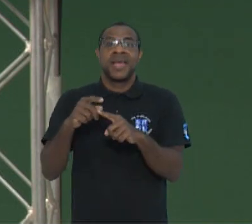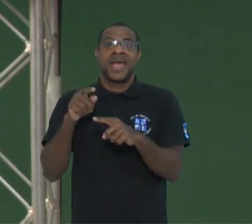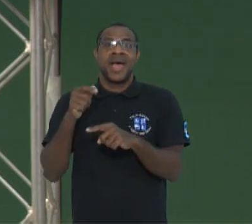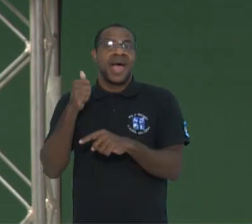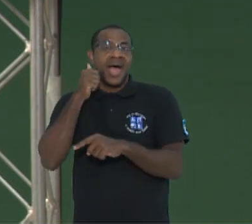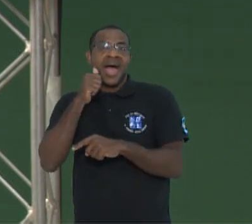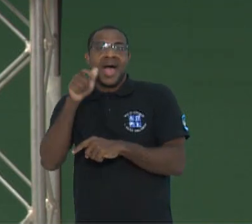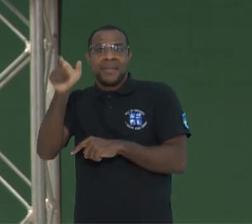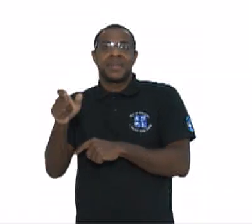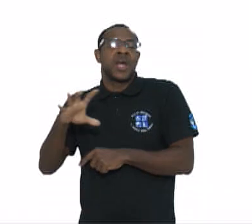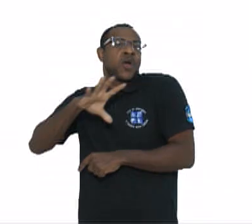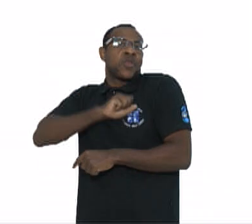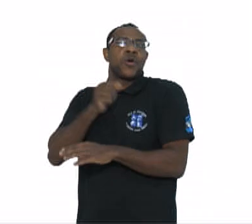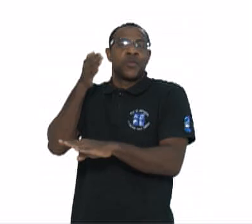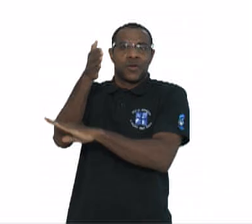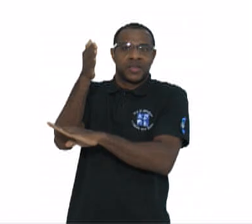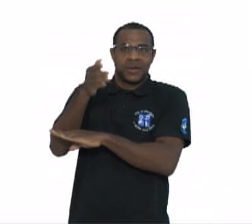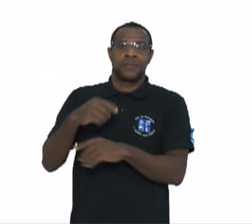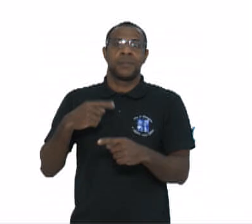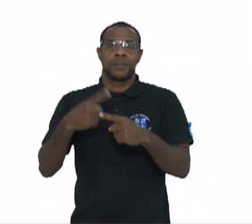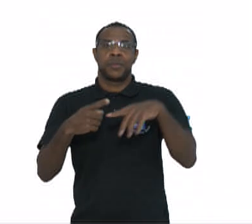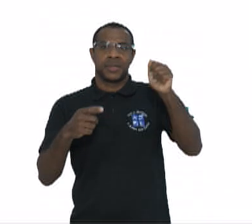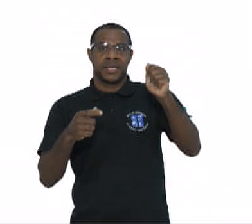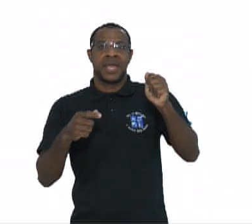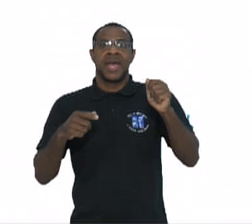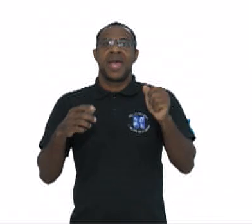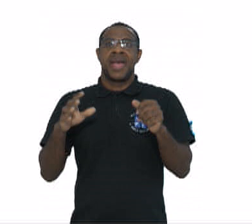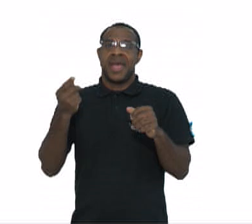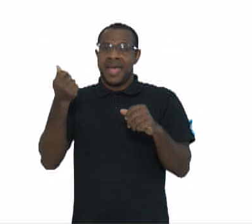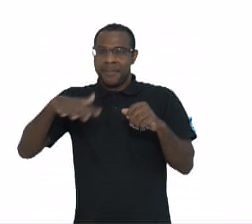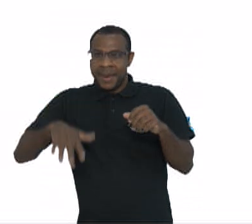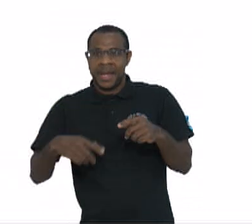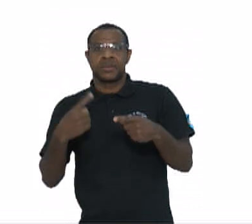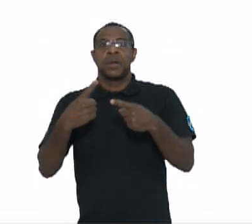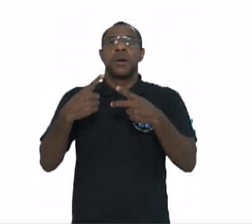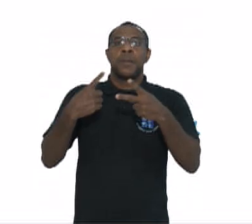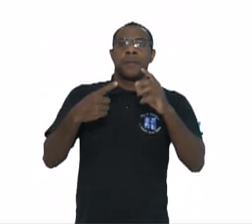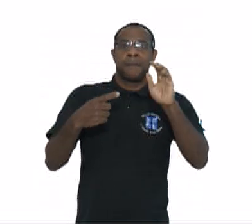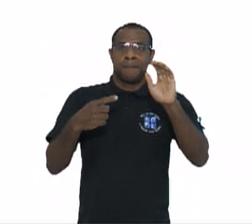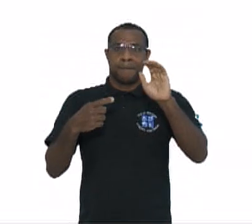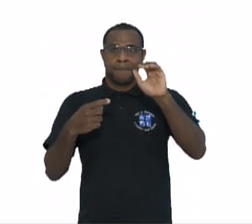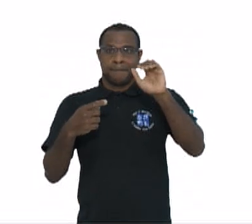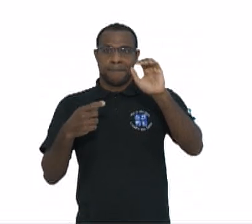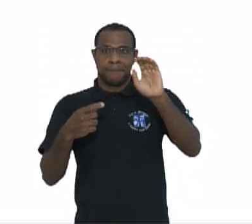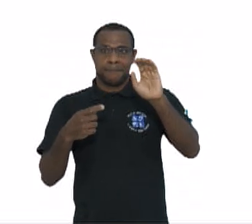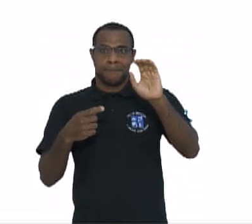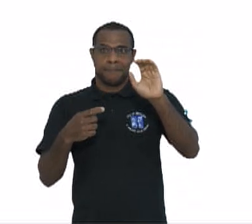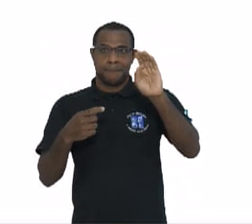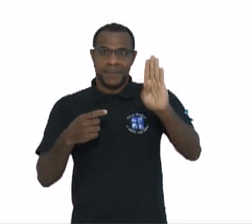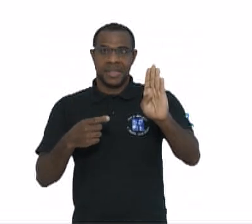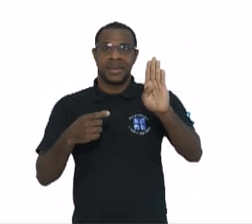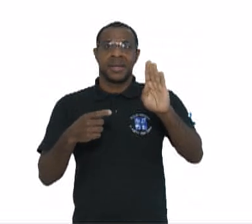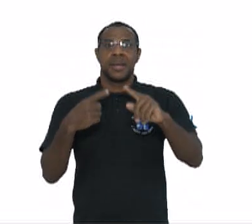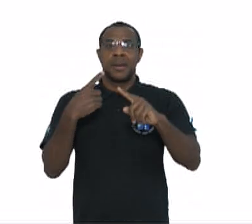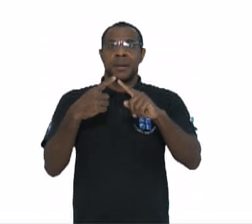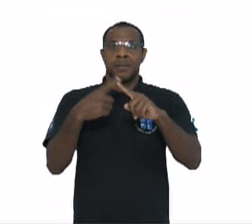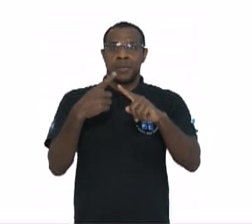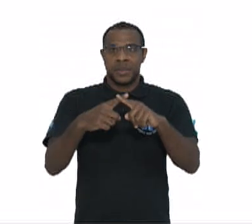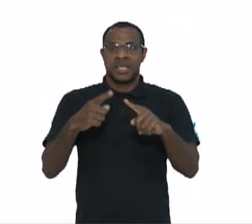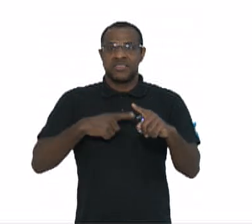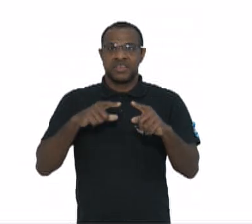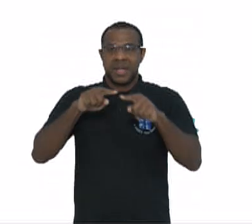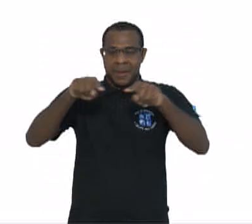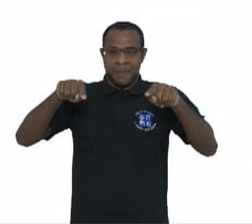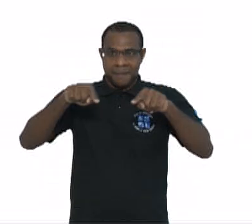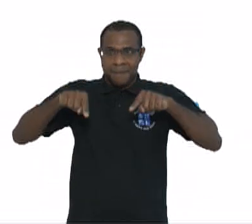confortável? Porque tem uma piscina e é moderno? Ou porque não tinha muita gente no hotel? Nosso texto nós temos. In